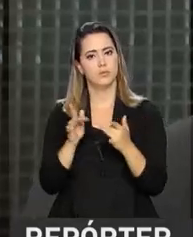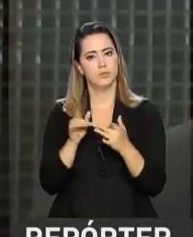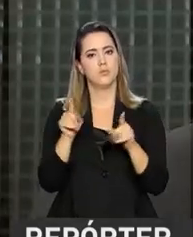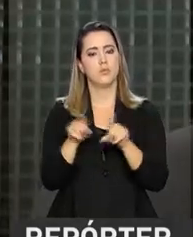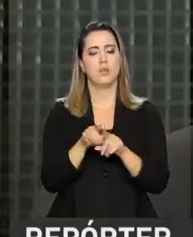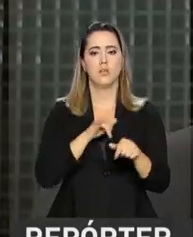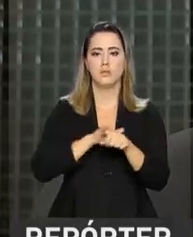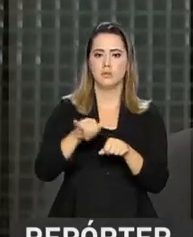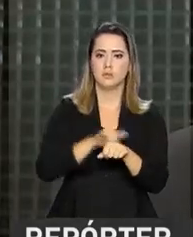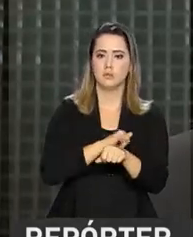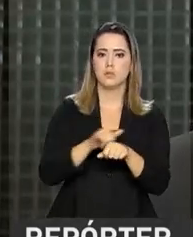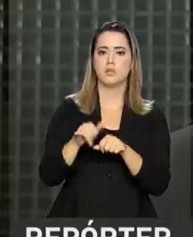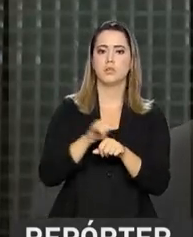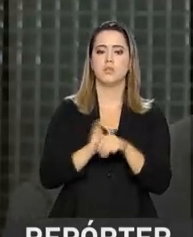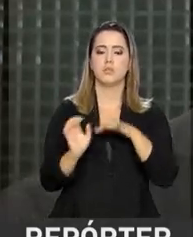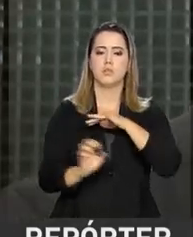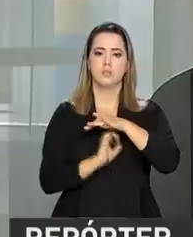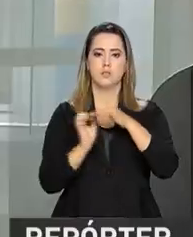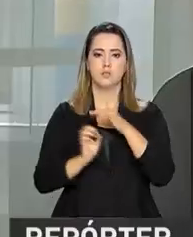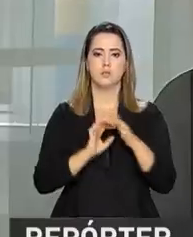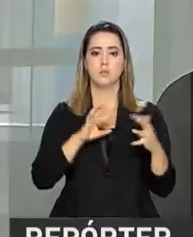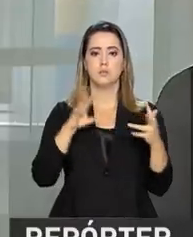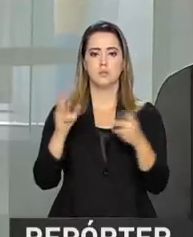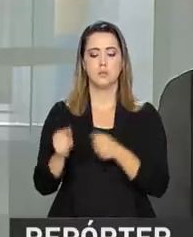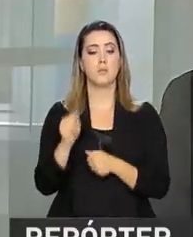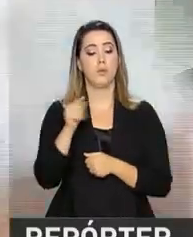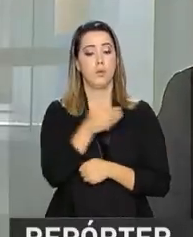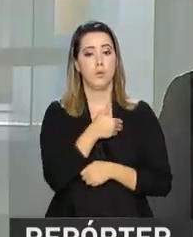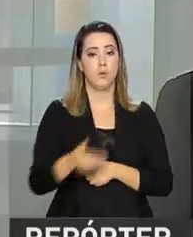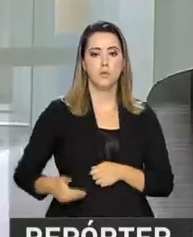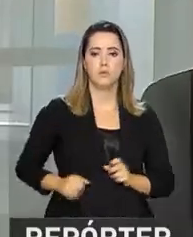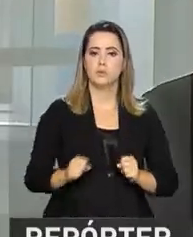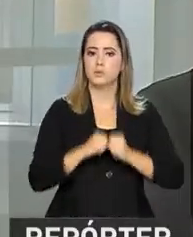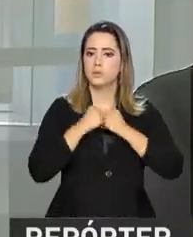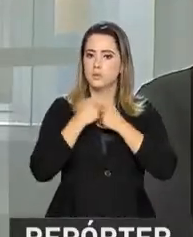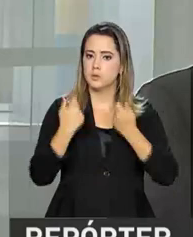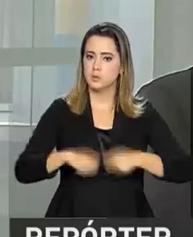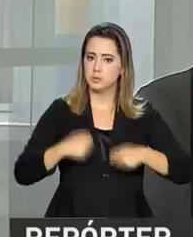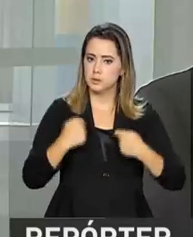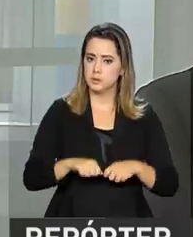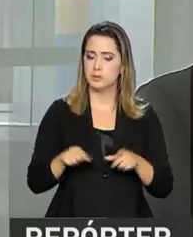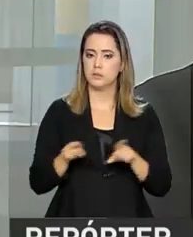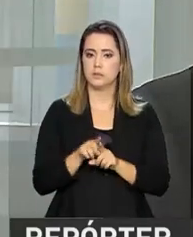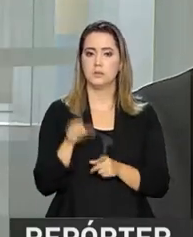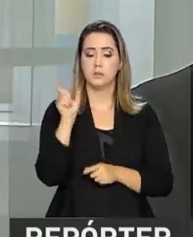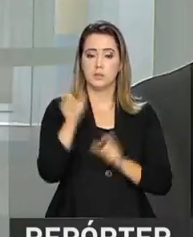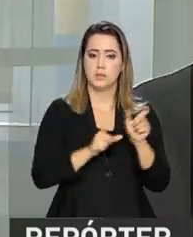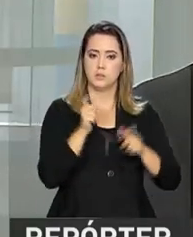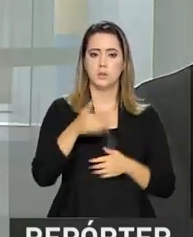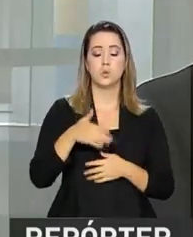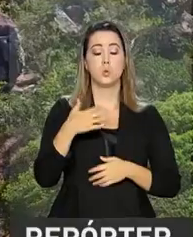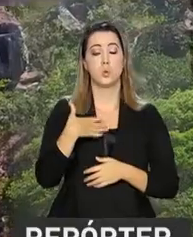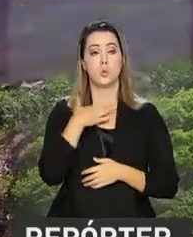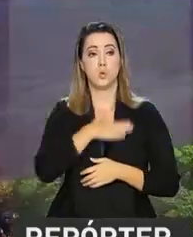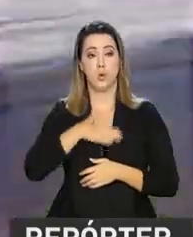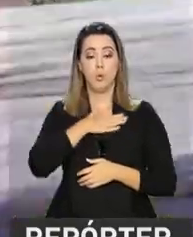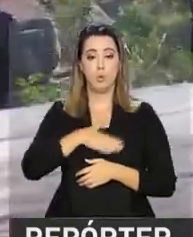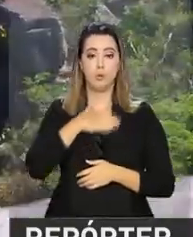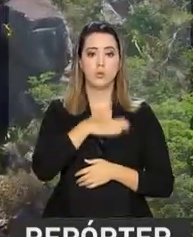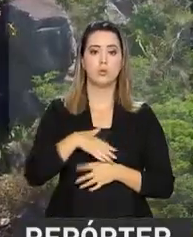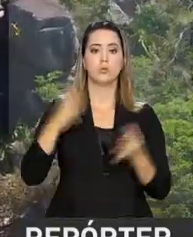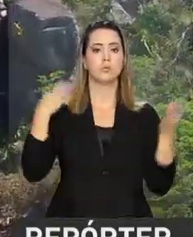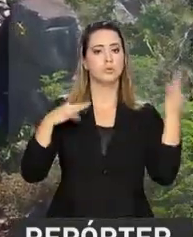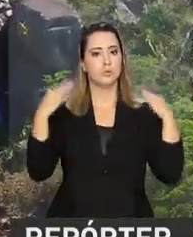da estratégia da Embratur de promoção no exterior. O governo está fazendo o esforço necessário para que as pessoas interessadas em fazer